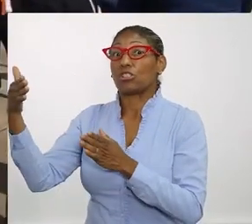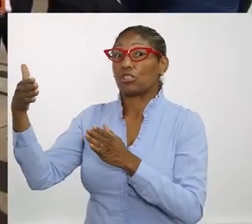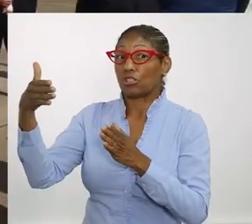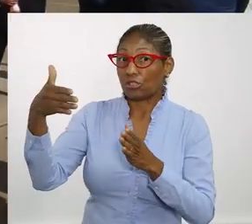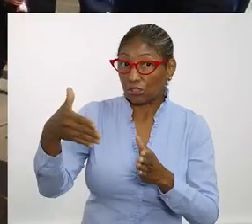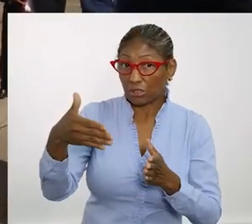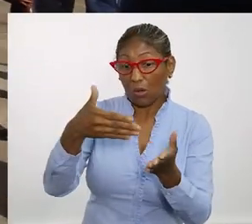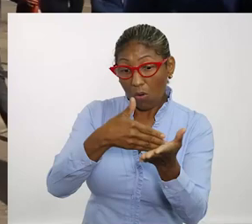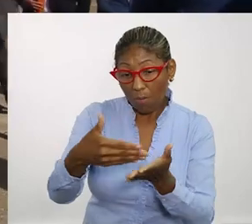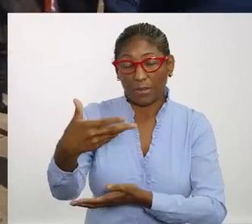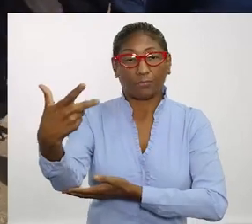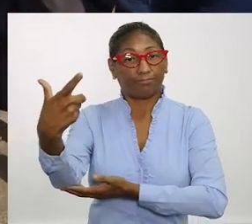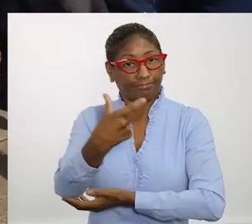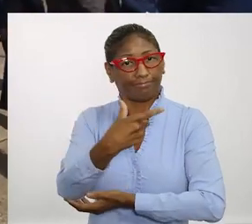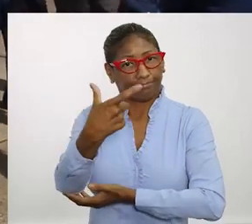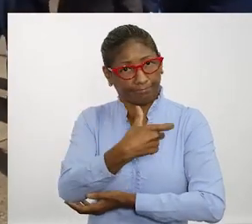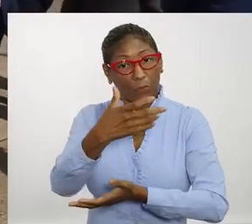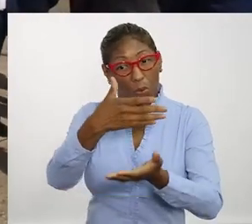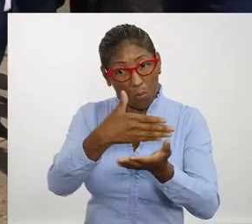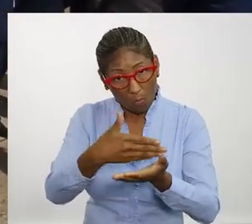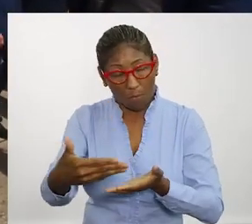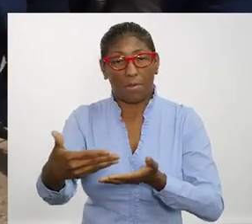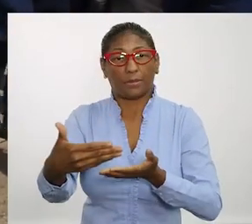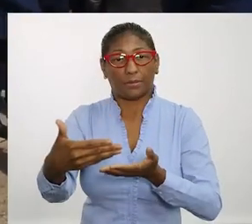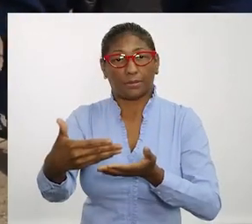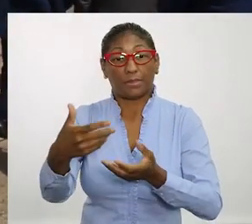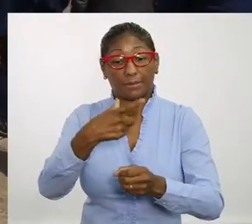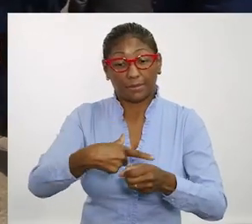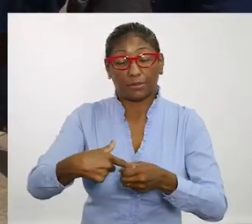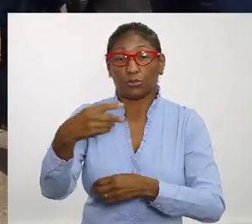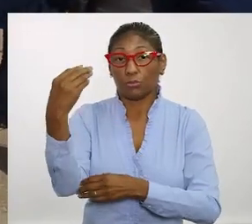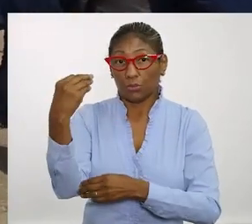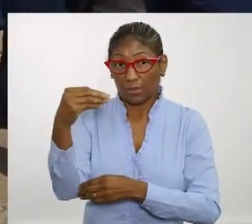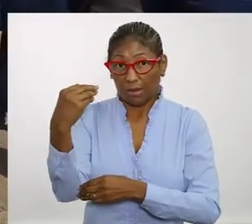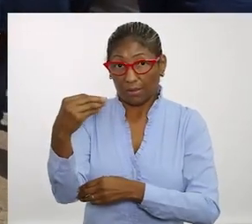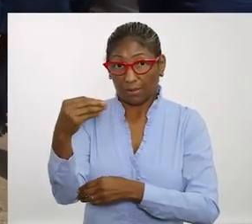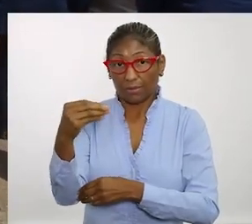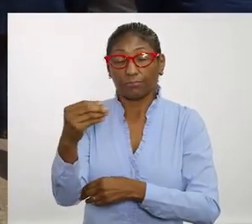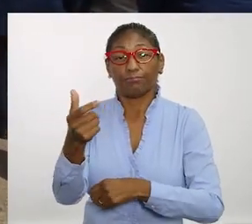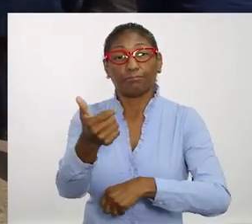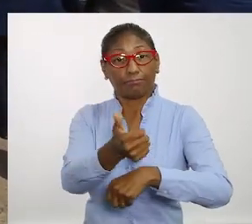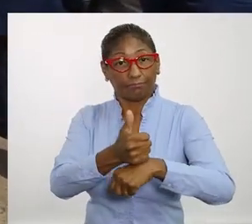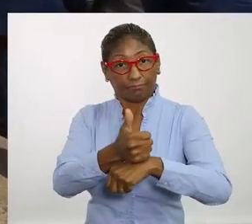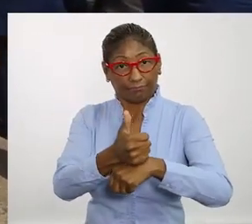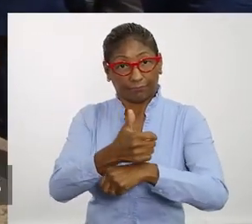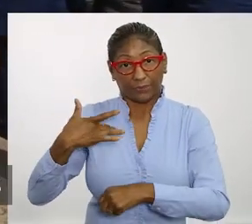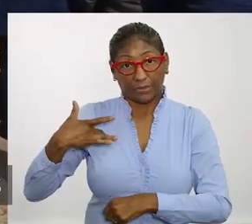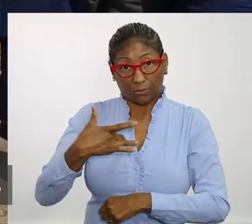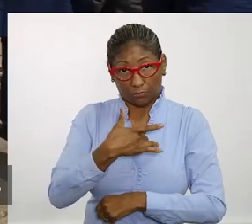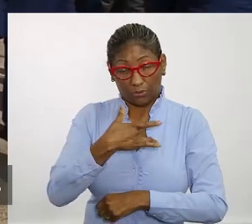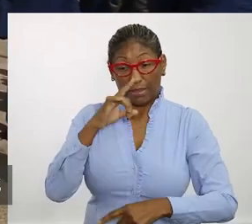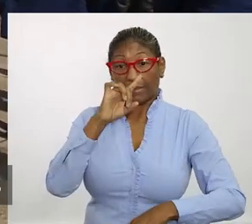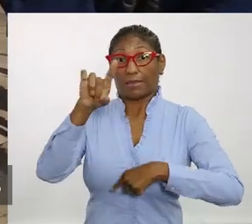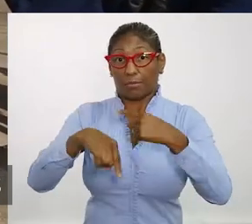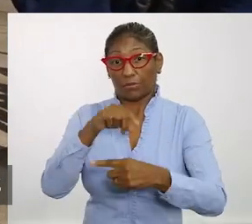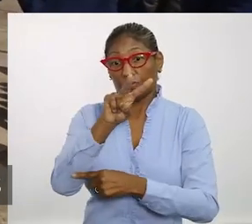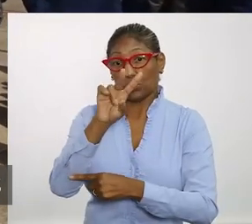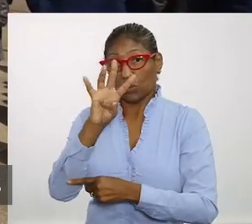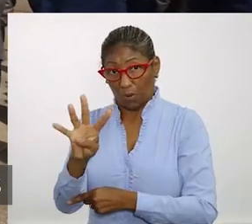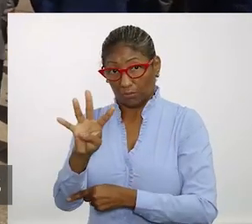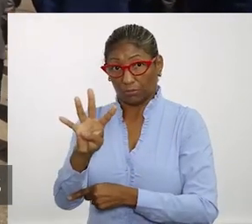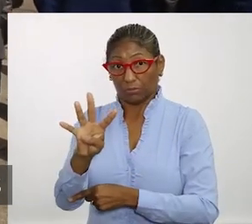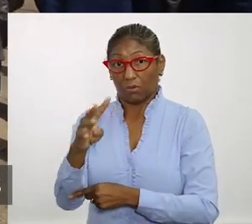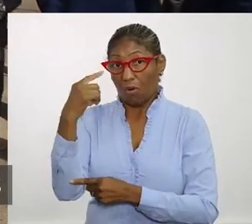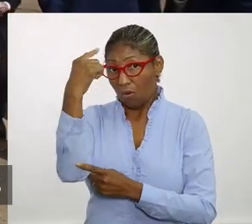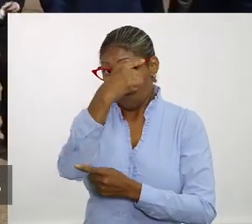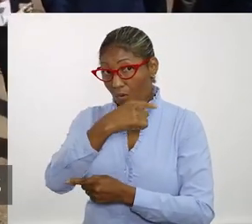aí faremos a primeira aplicação, o início da imunização em Porto Alegre, nos profissionais de saúde. E em 24 horas,